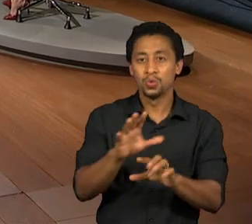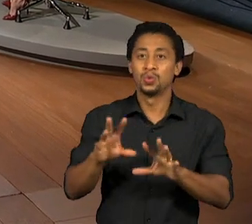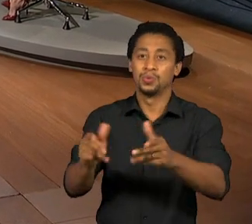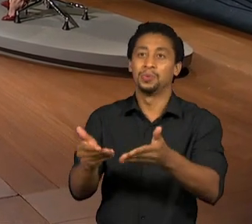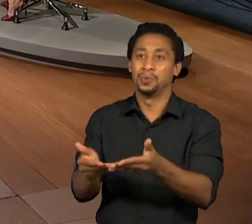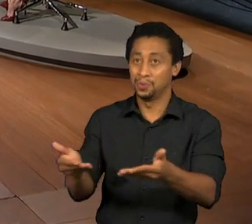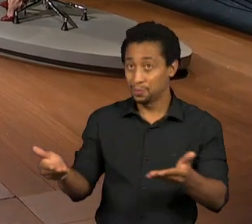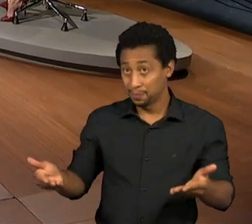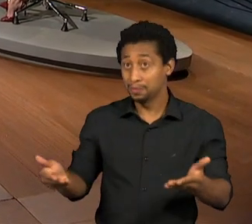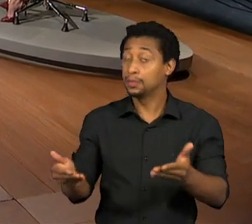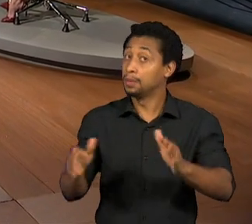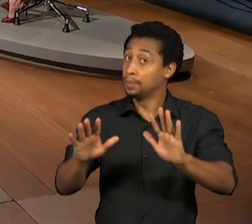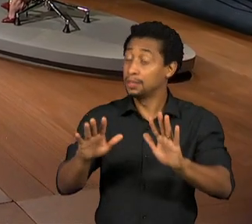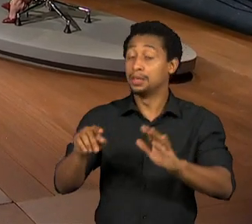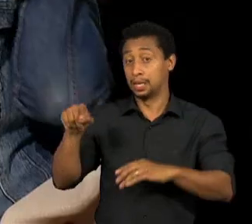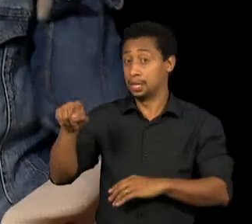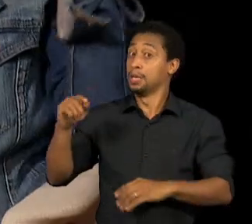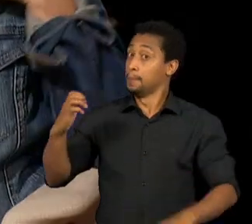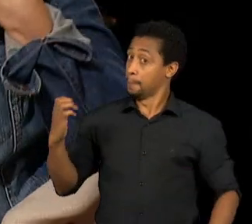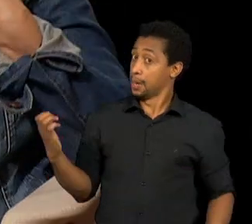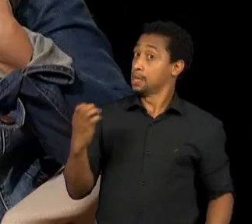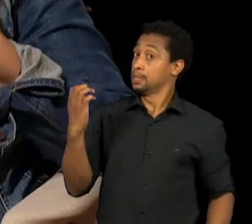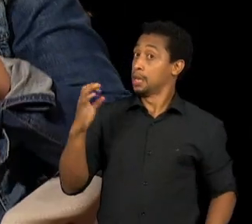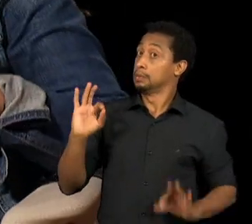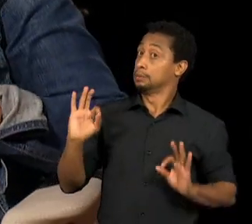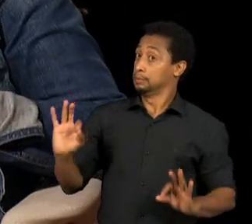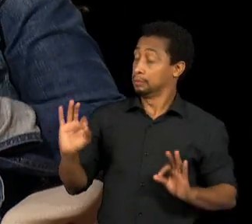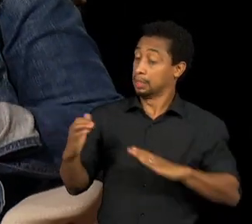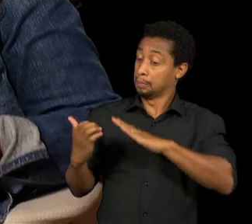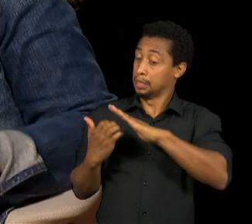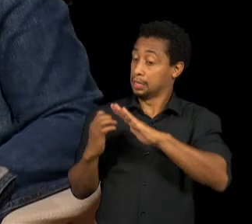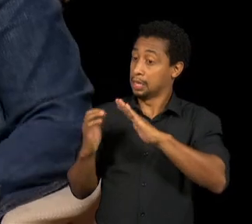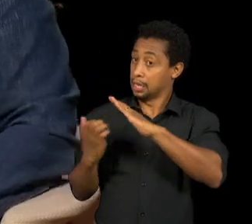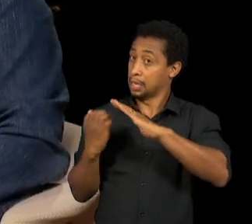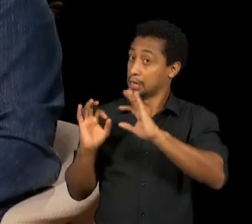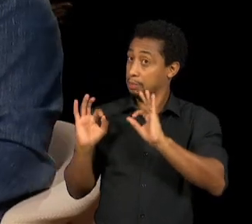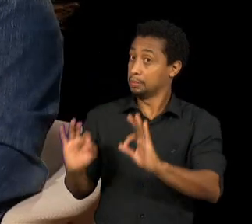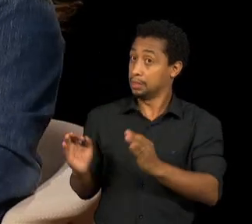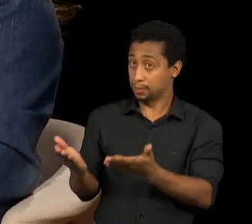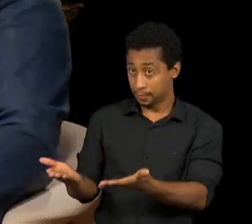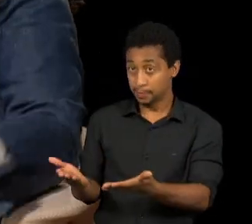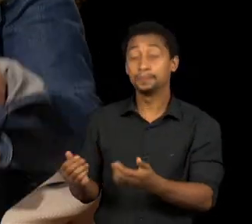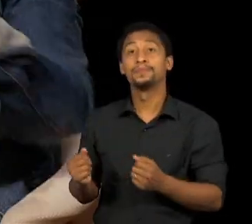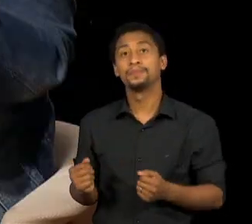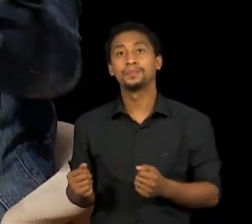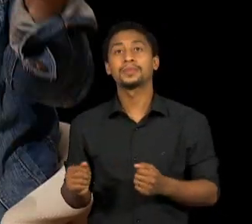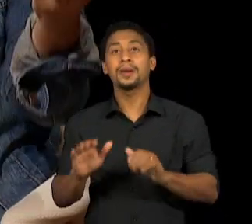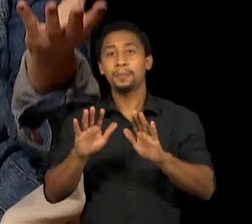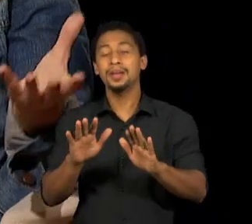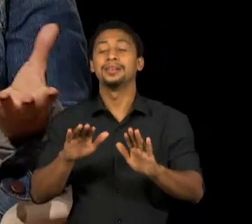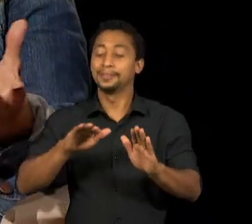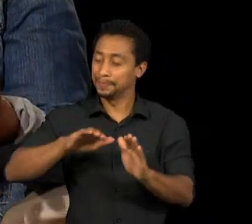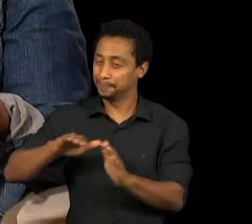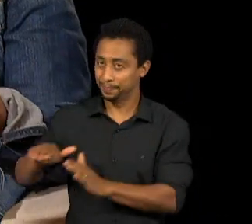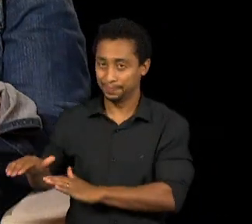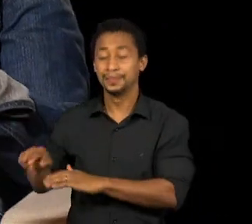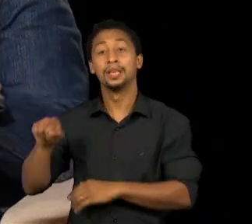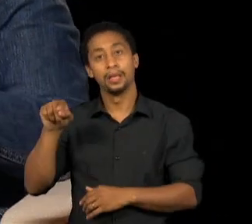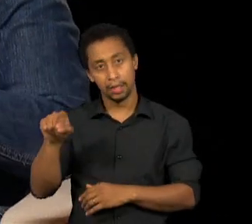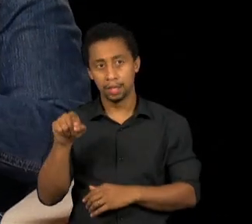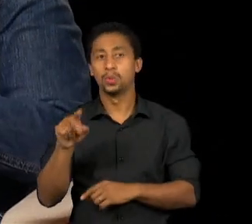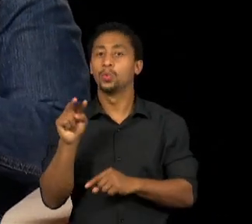tirando o grande empresário. A primeira foi o grande empresário que fazia a família,